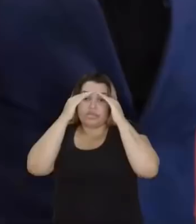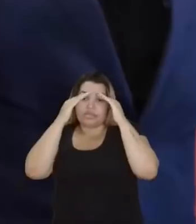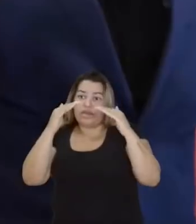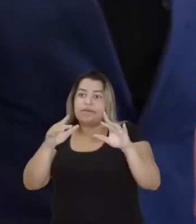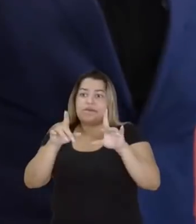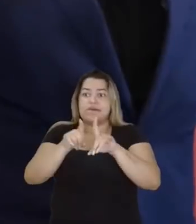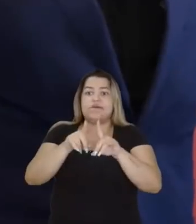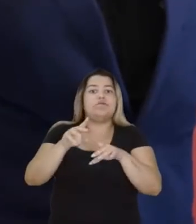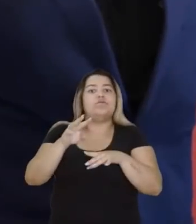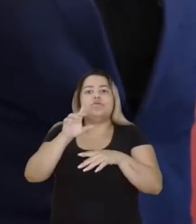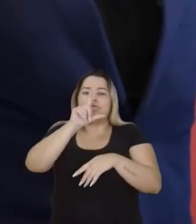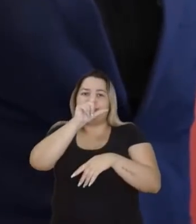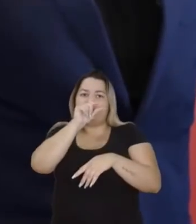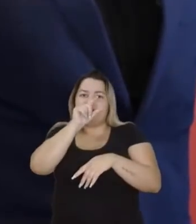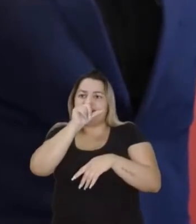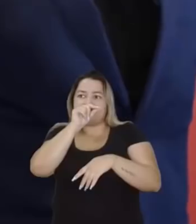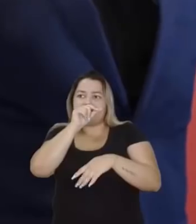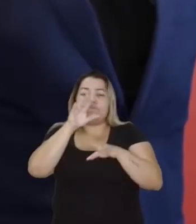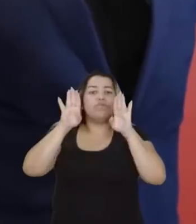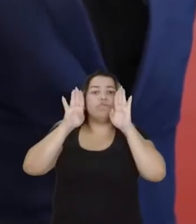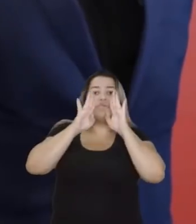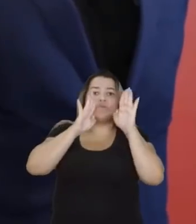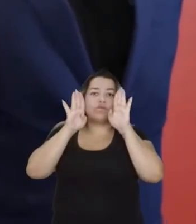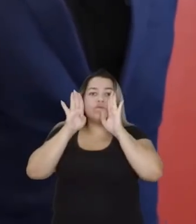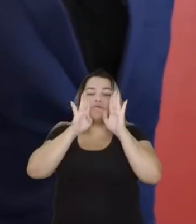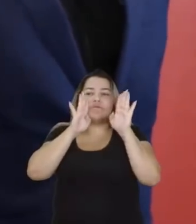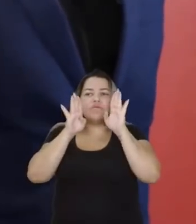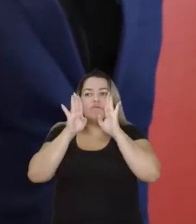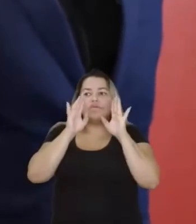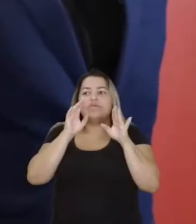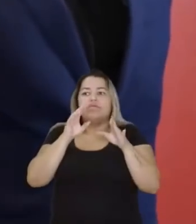Twitter e Facebook já são mais regulados. O Face já está mais.